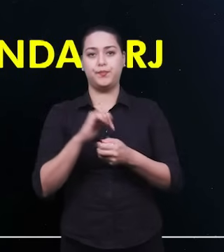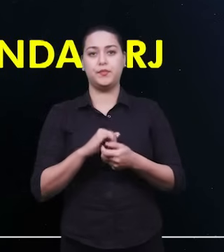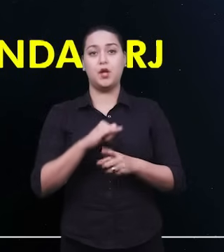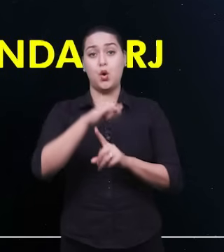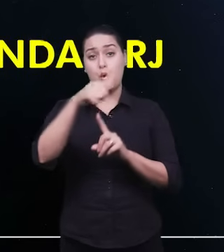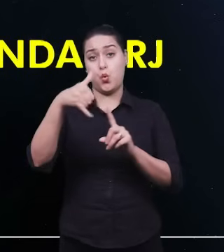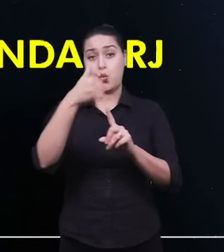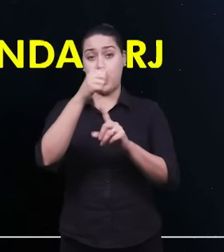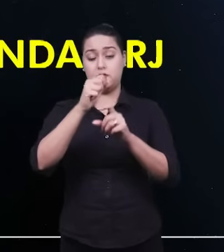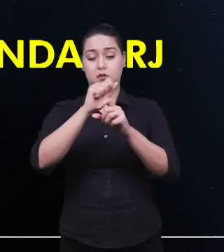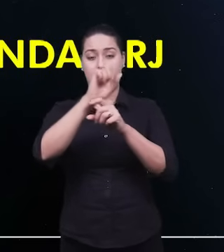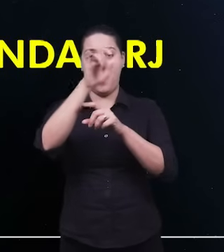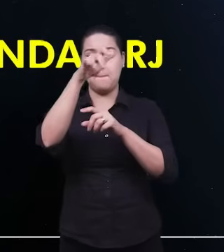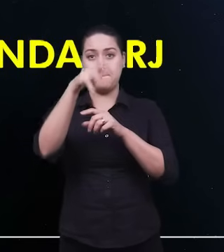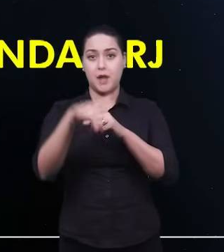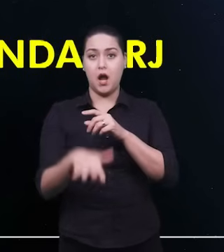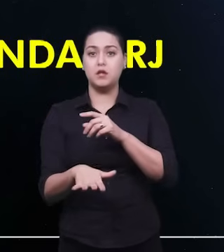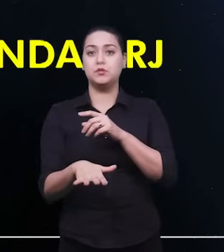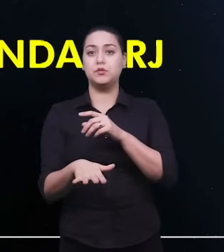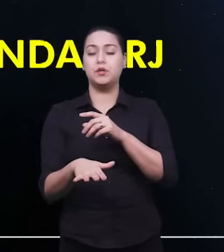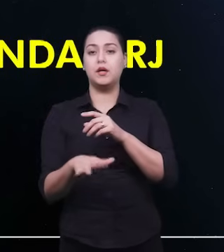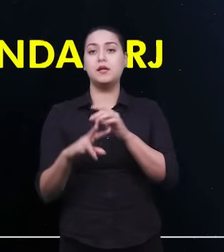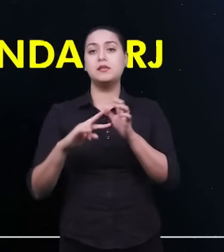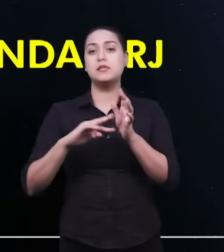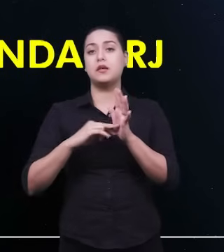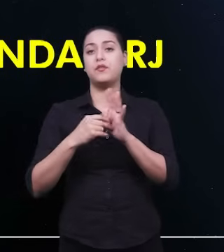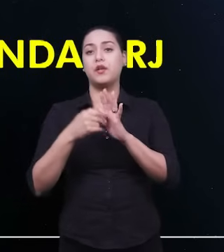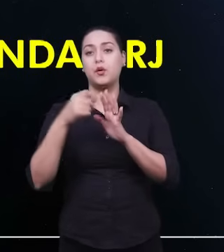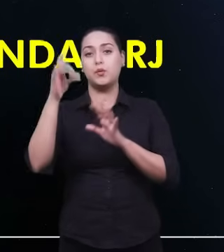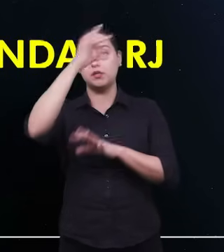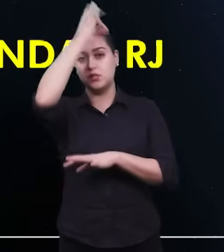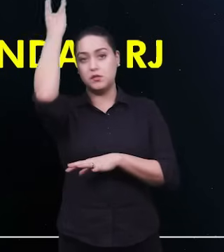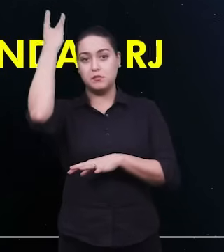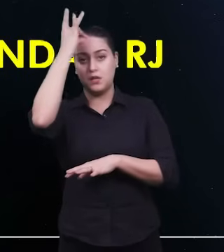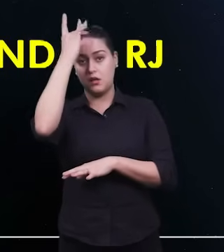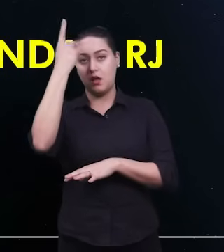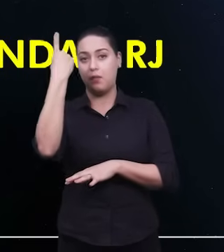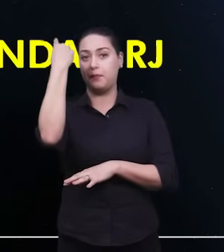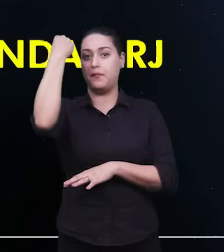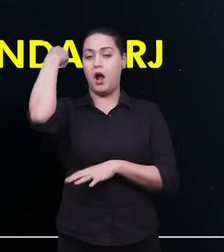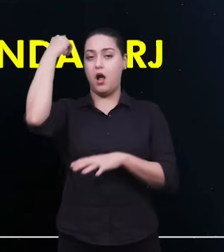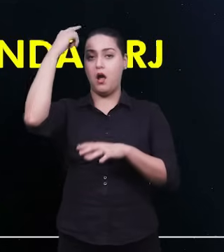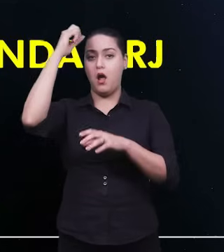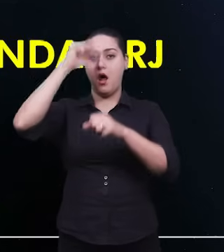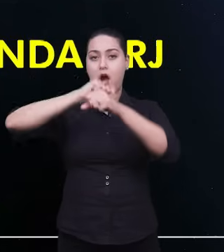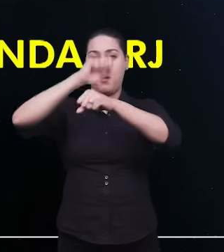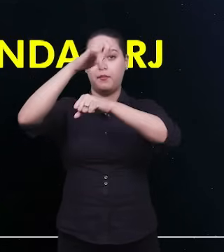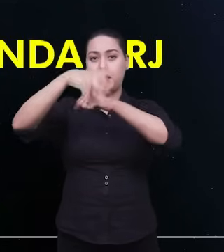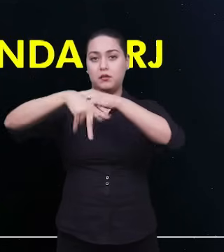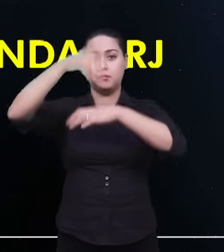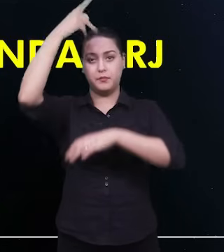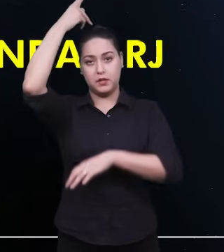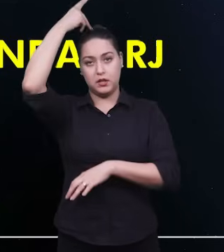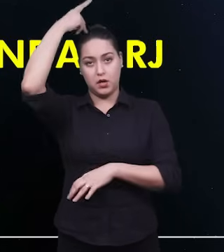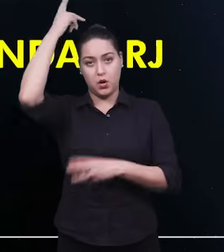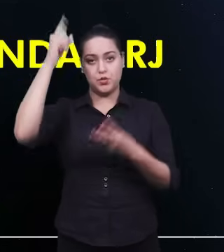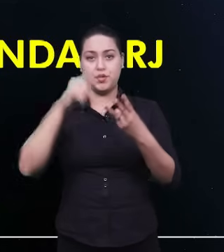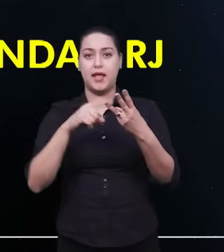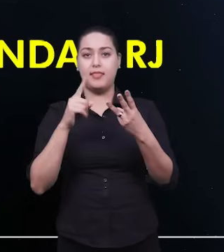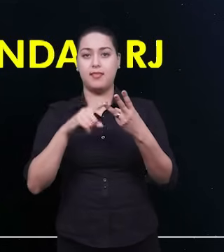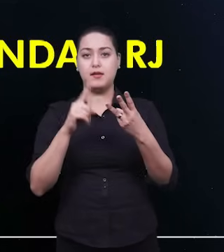em santificação. Outra expressão, unguento derramado, se refere ao derramar do Espírito Santo no Pentecostes. E